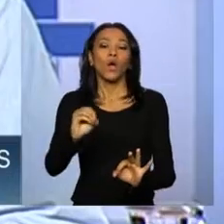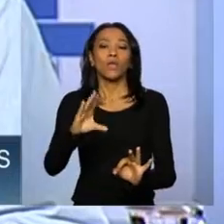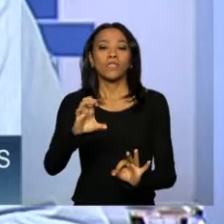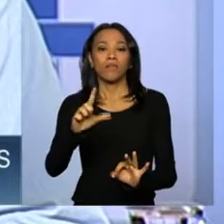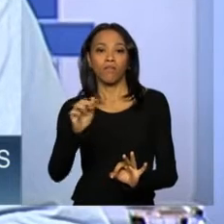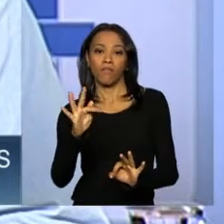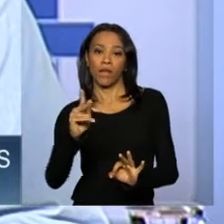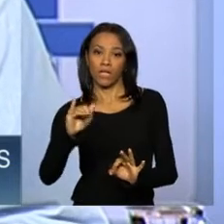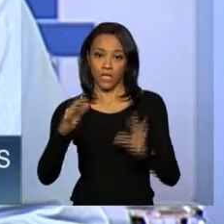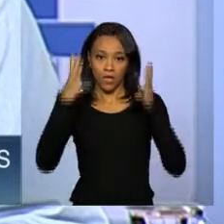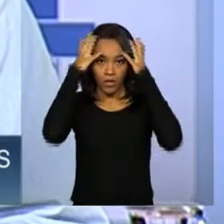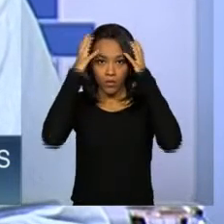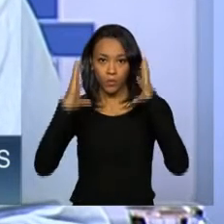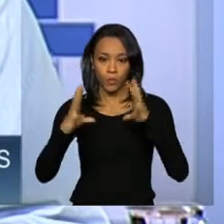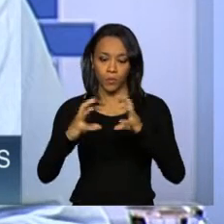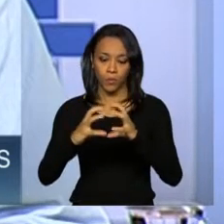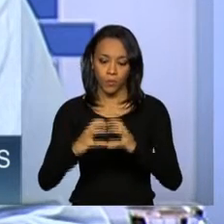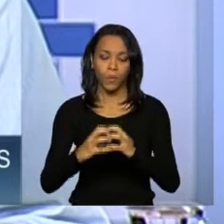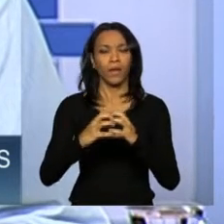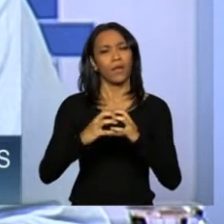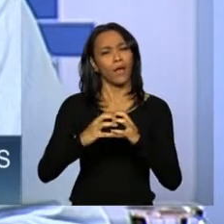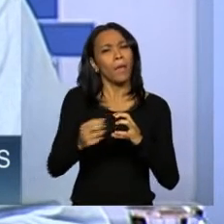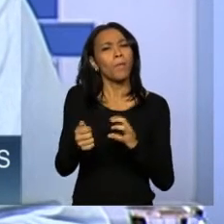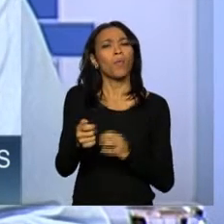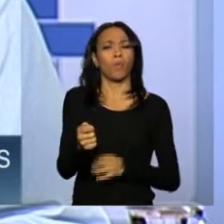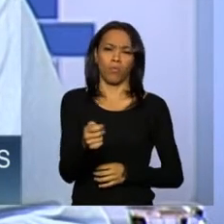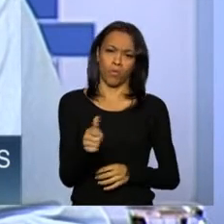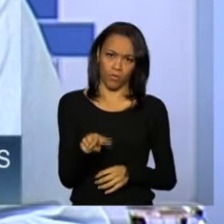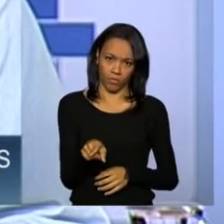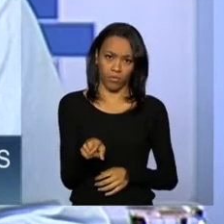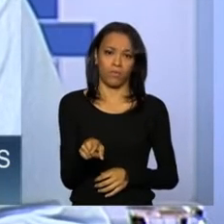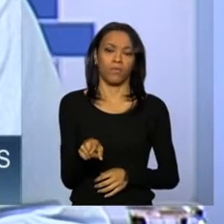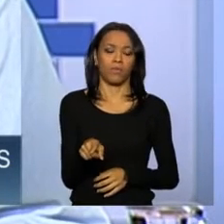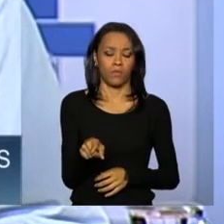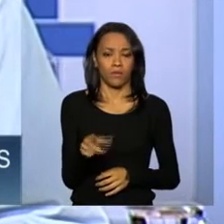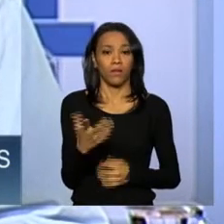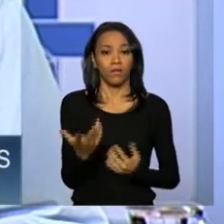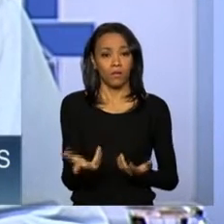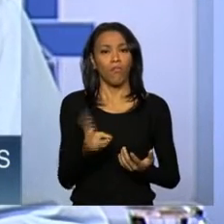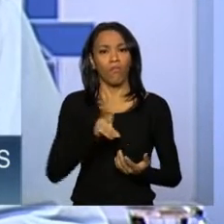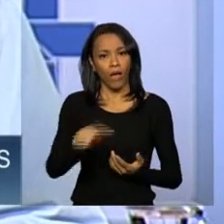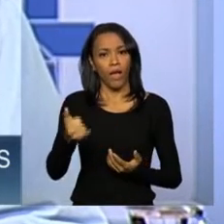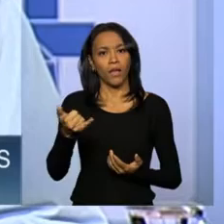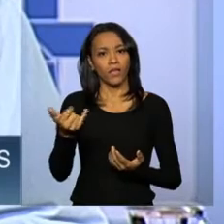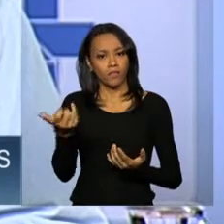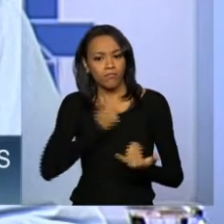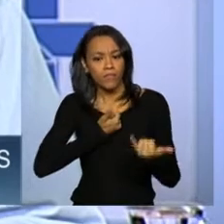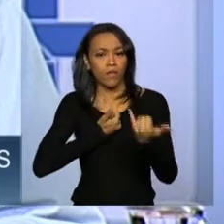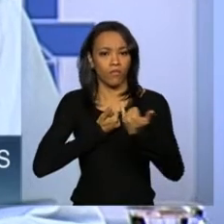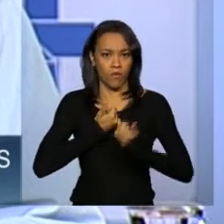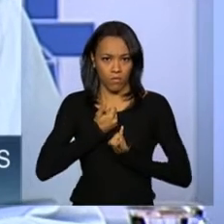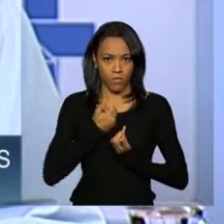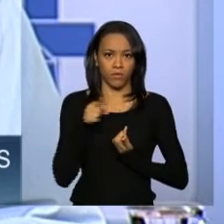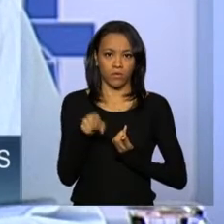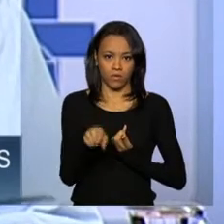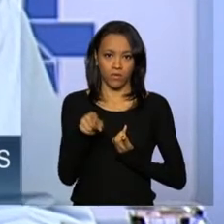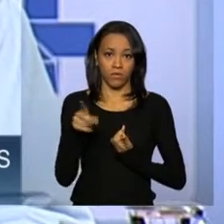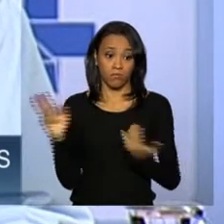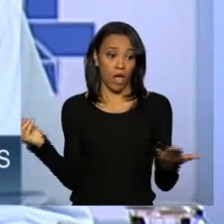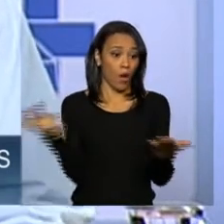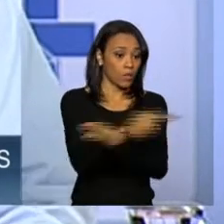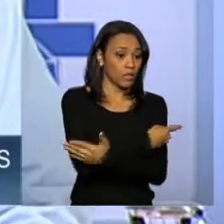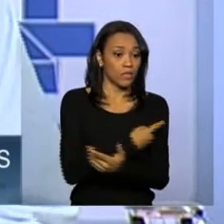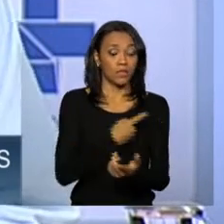Então, a classificação dos casos vai nos mostrar isso. Nós ainda